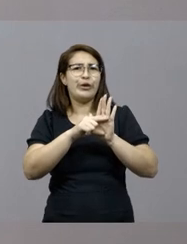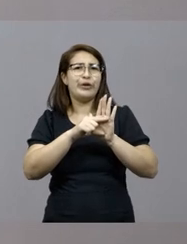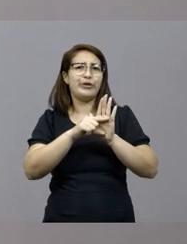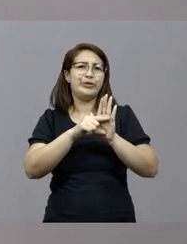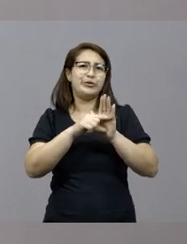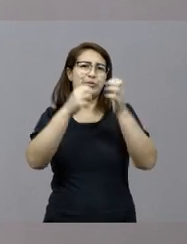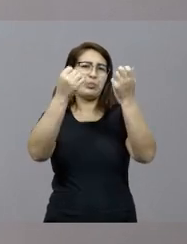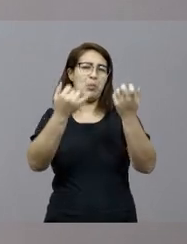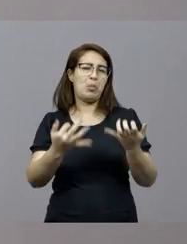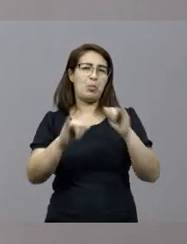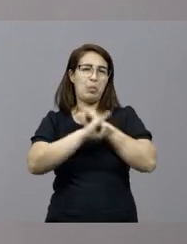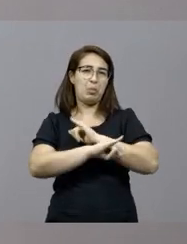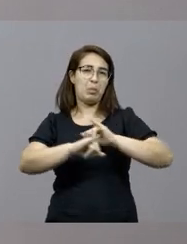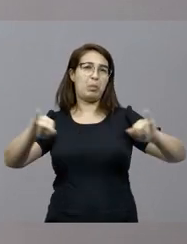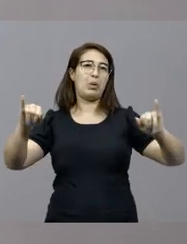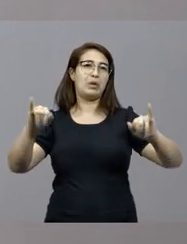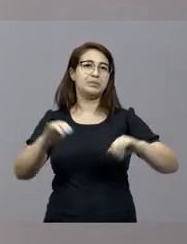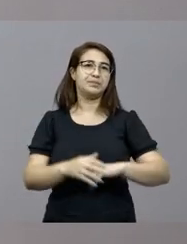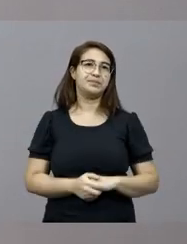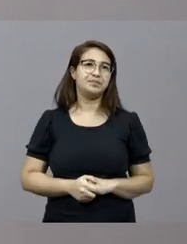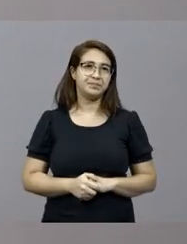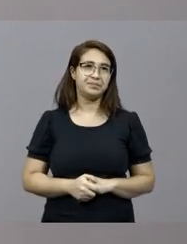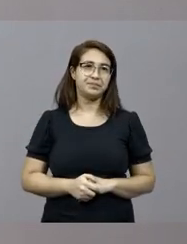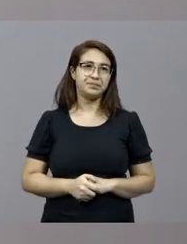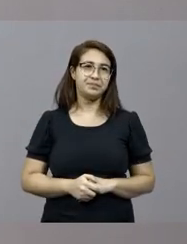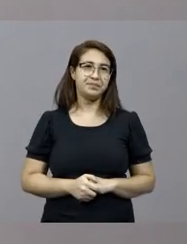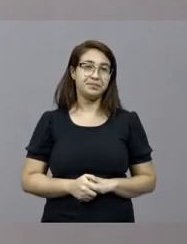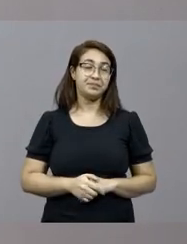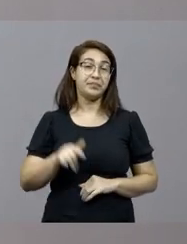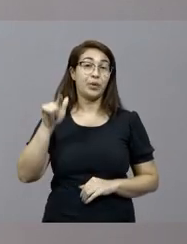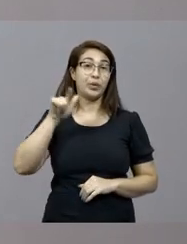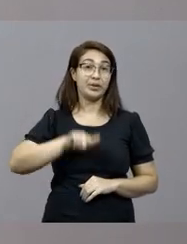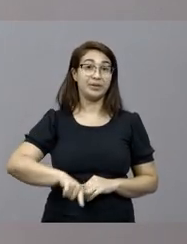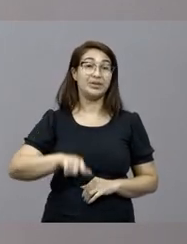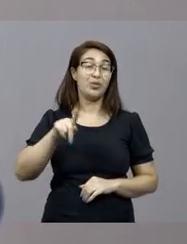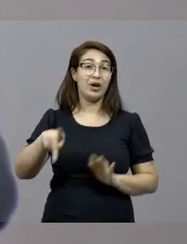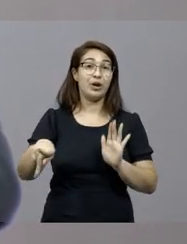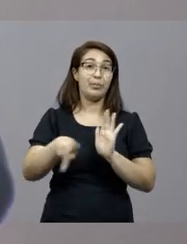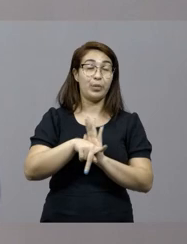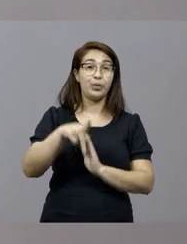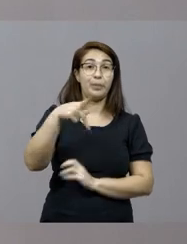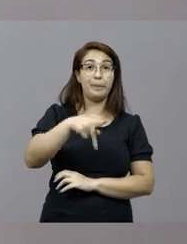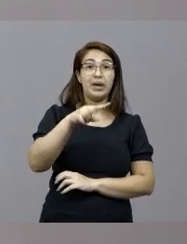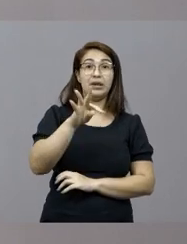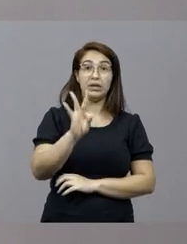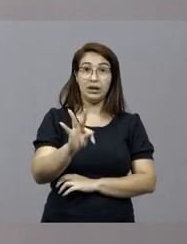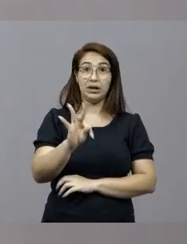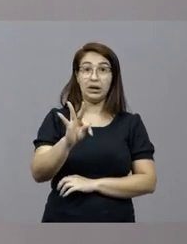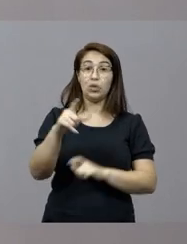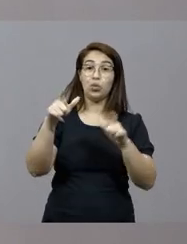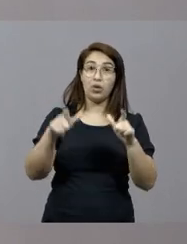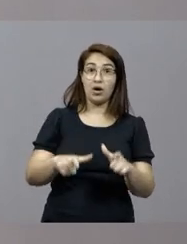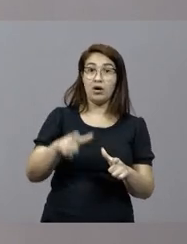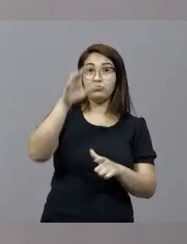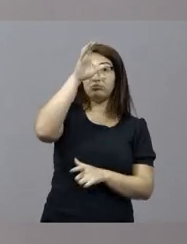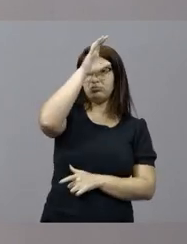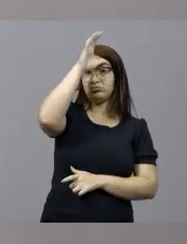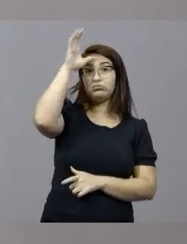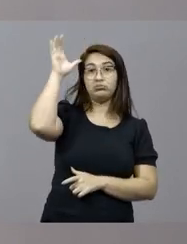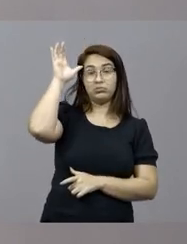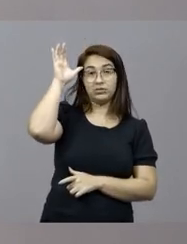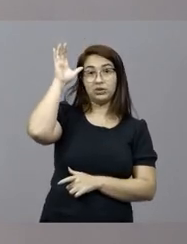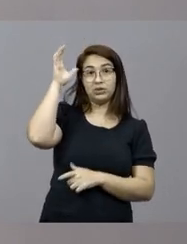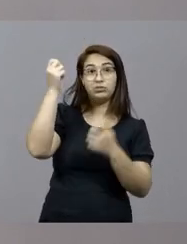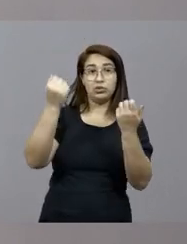idiota. Como o caso de um petista lá de Santa Catarina, lá de Criciúma, que, entre outras coisas, fala: mas